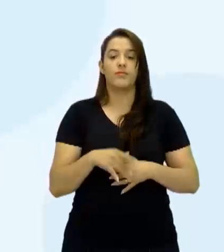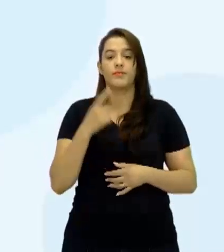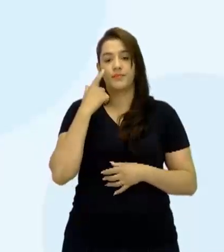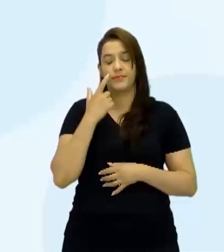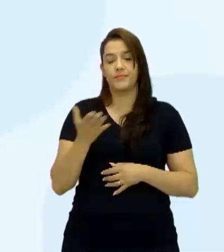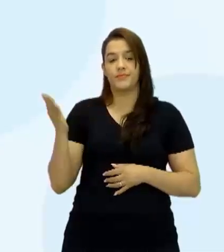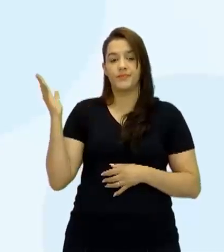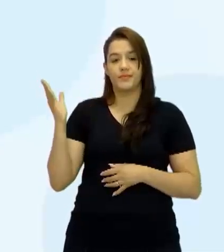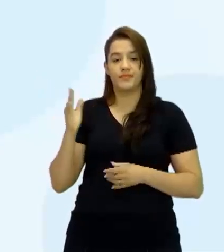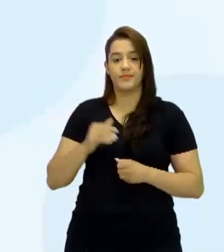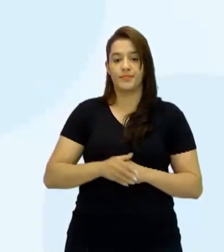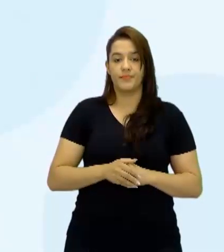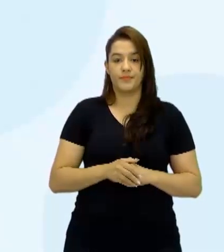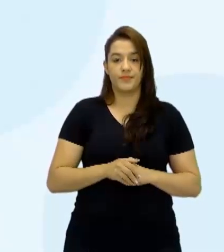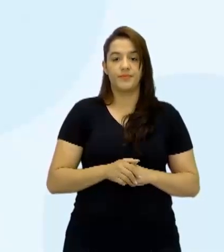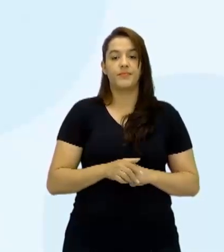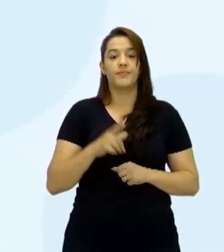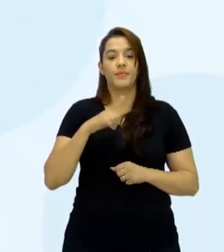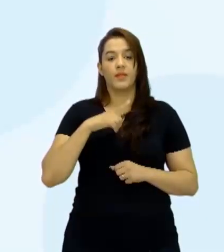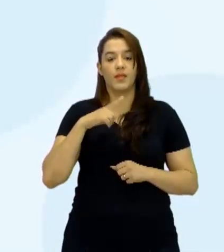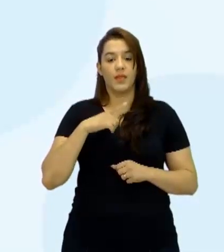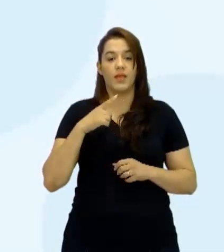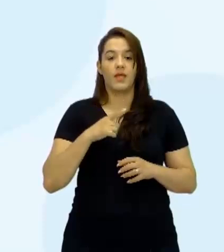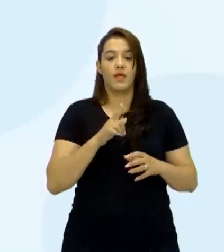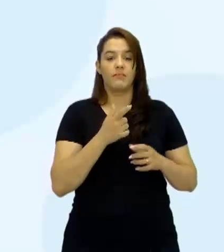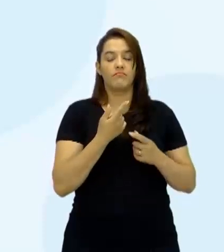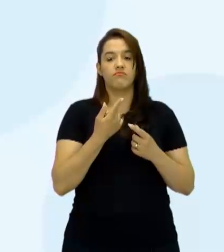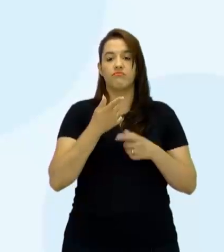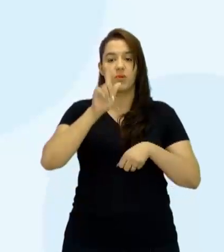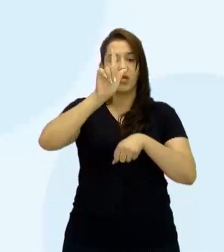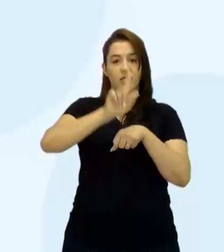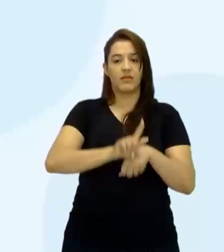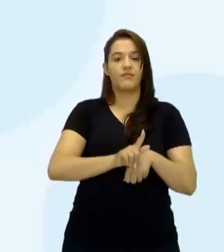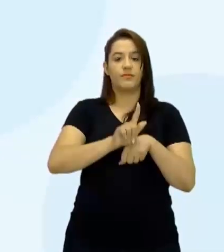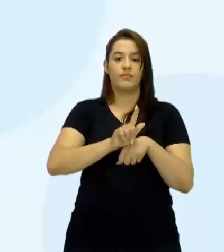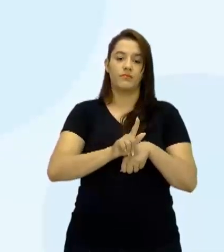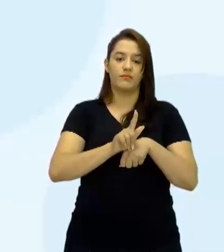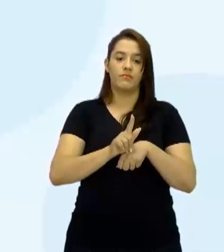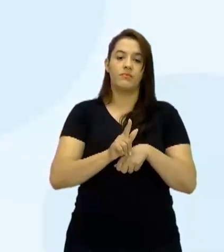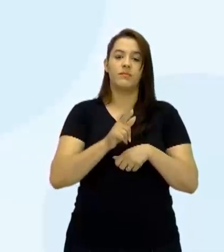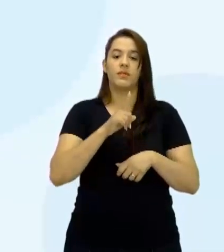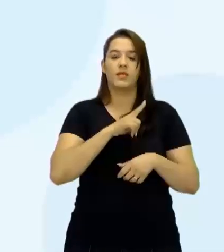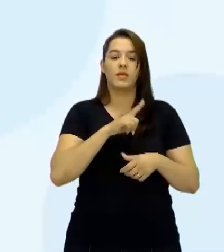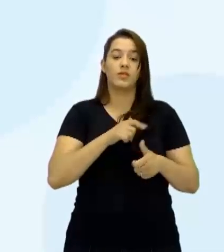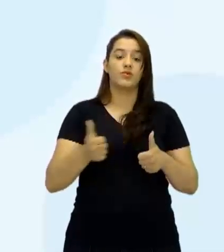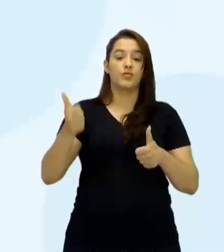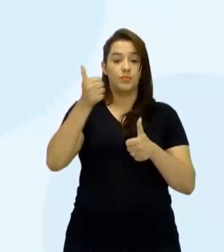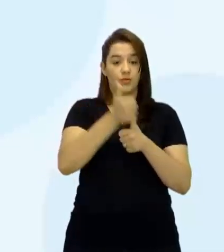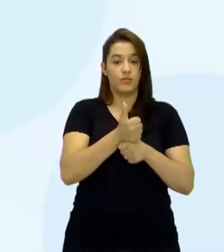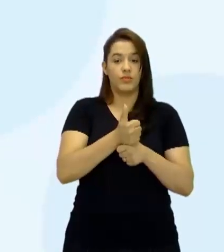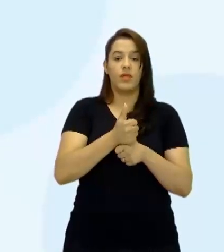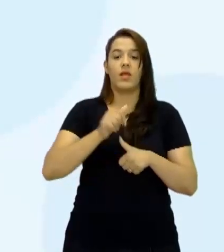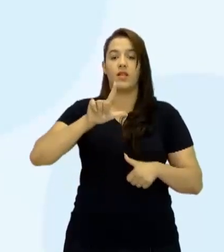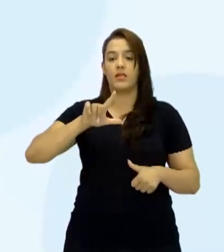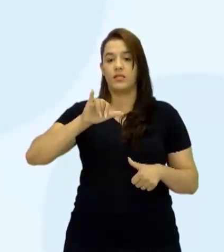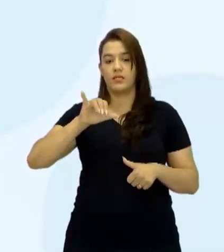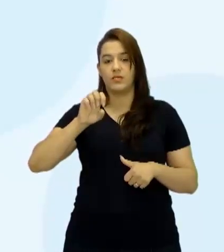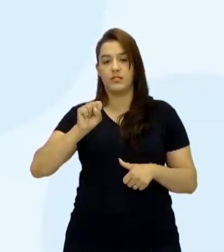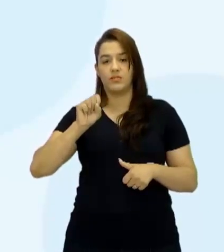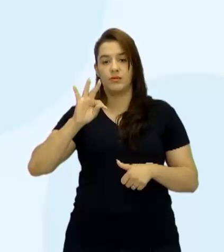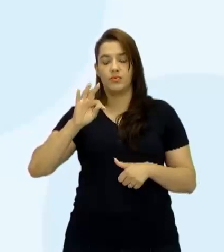geoide são os desvios de gravidade teórica da Terra. É se eu substituísse a litosfera e